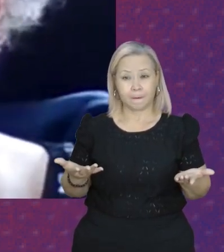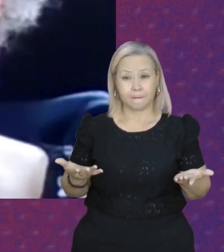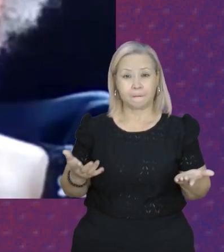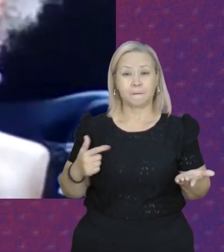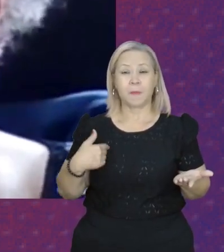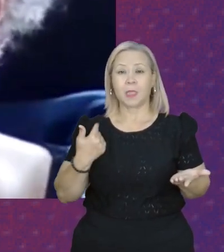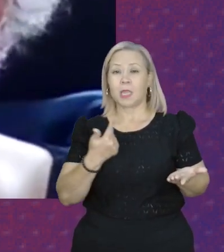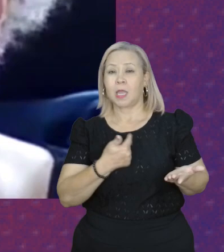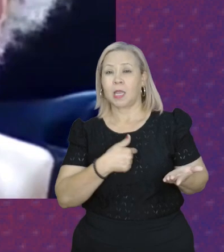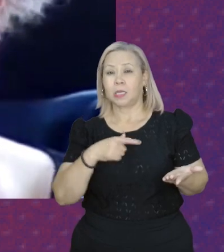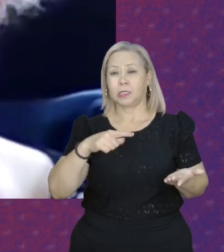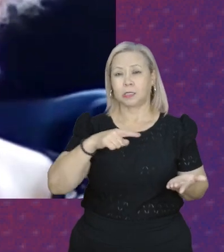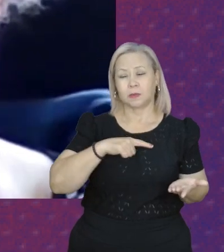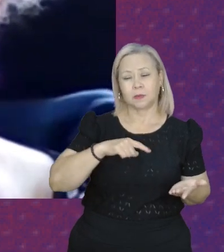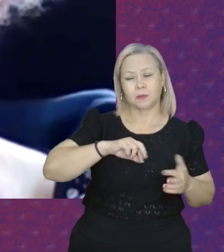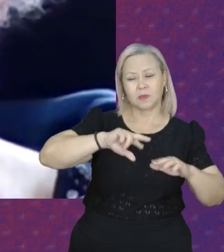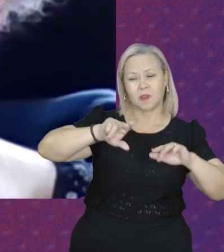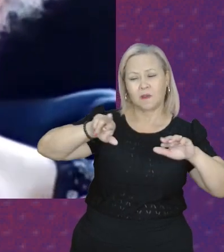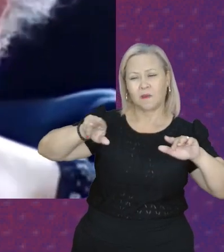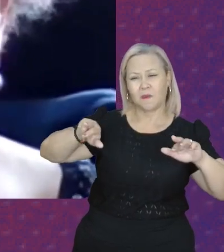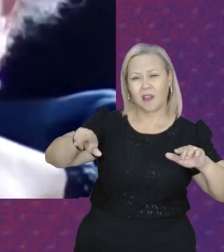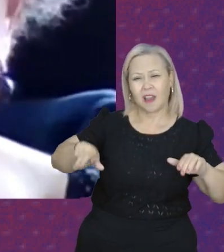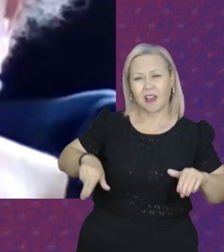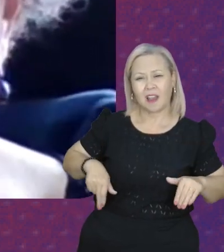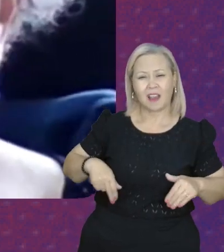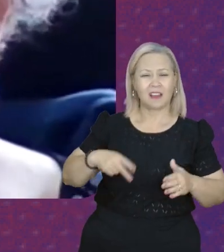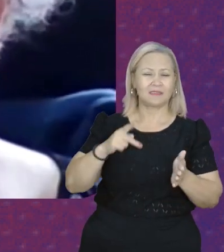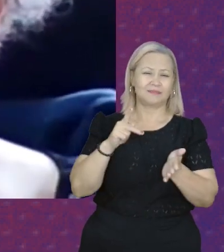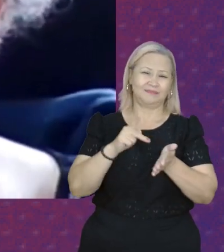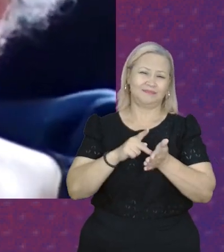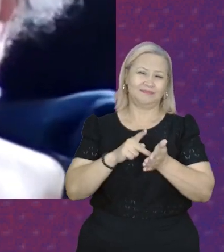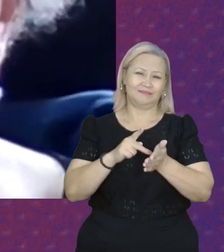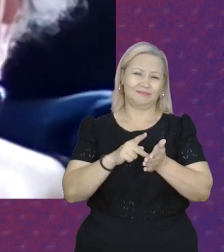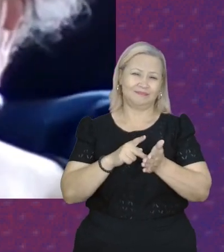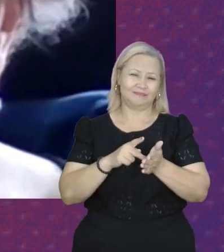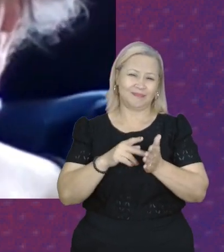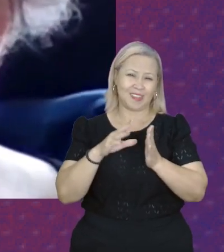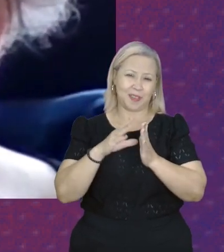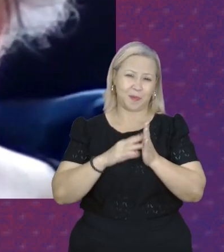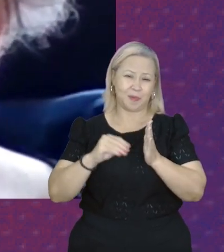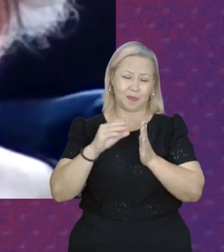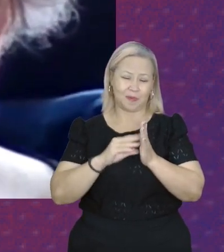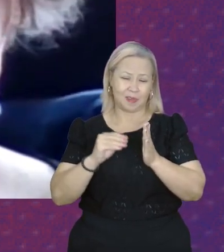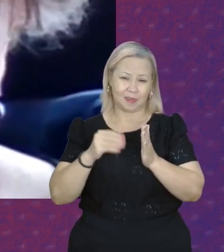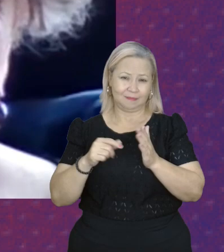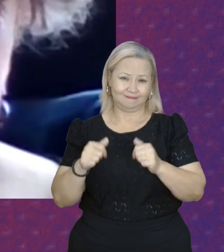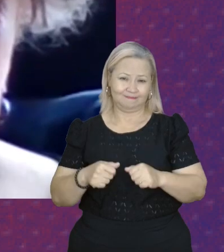nós temos várias faces, infelizmente, dessa violência.